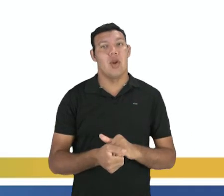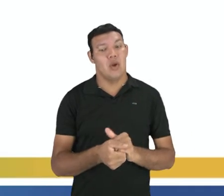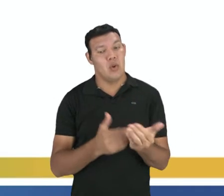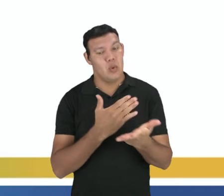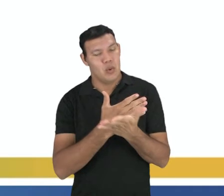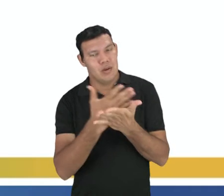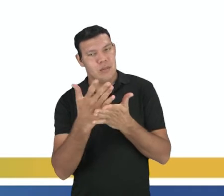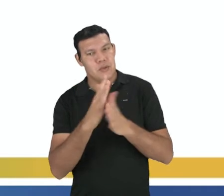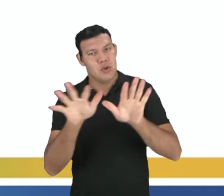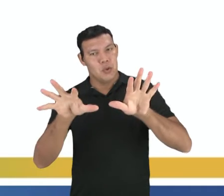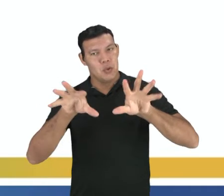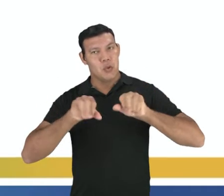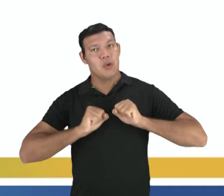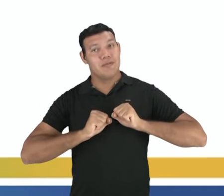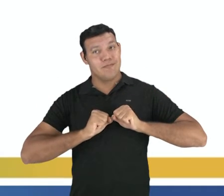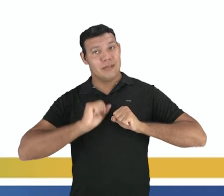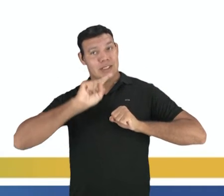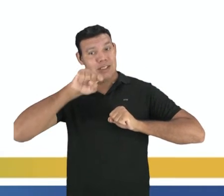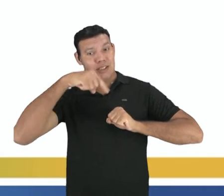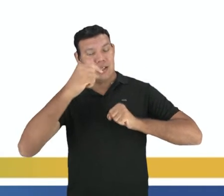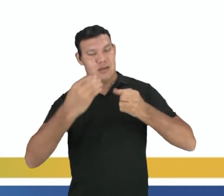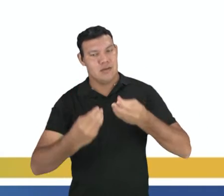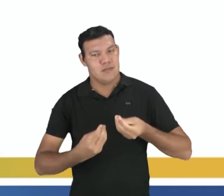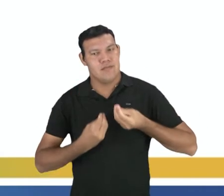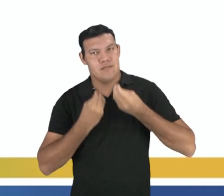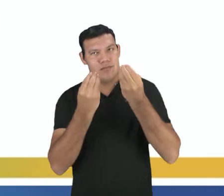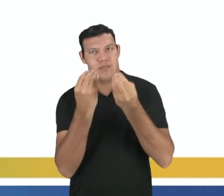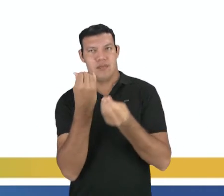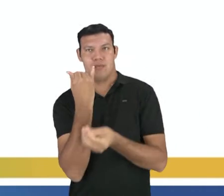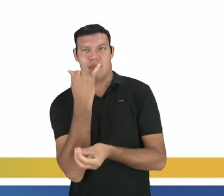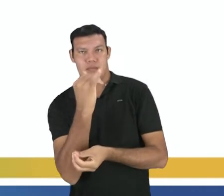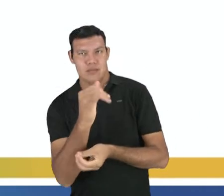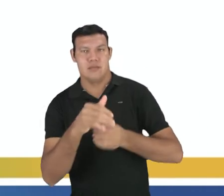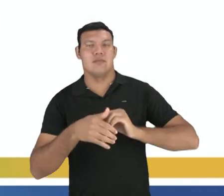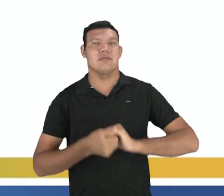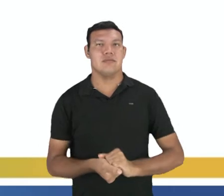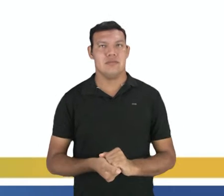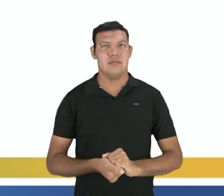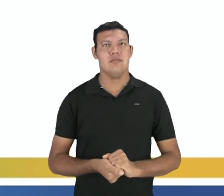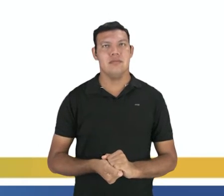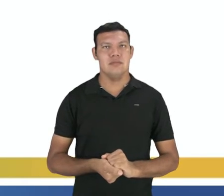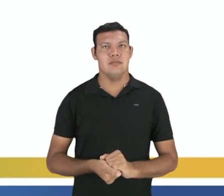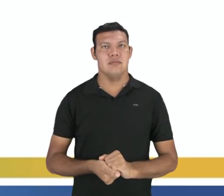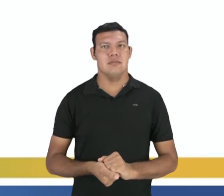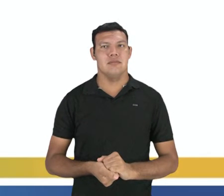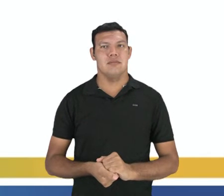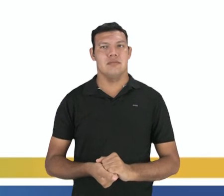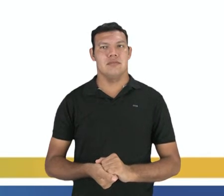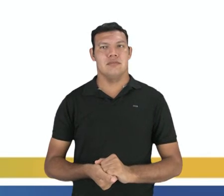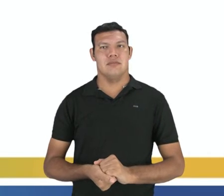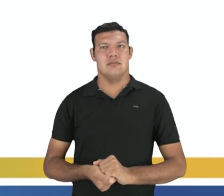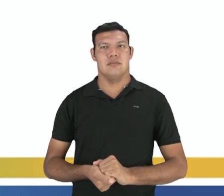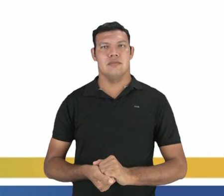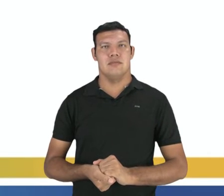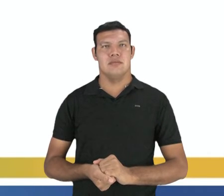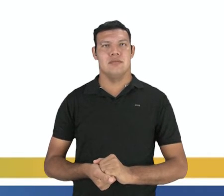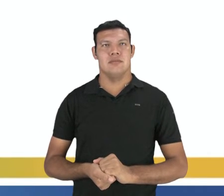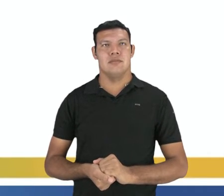mas lá no final do movimento ela dá de novo essa energia para o corpo podemos realizar o deslocamento